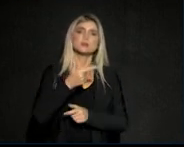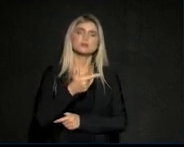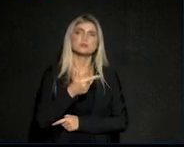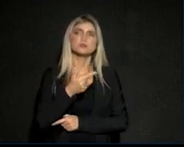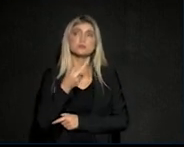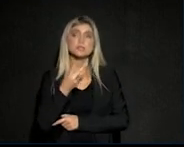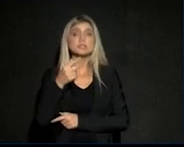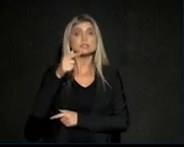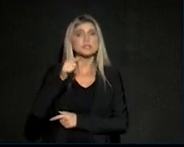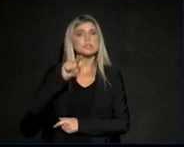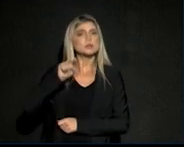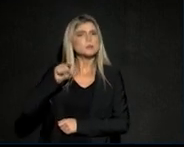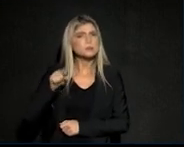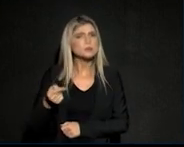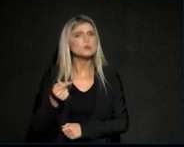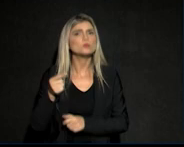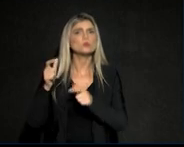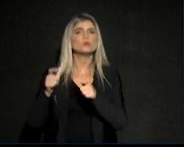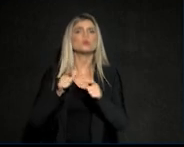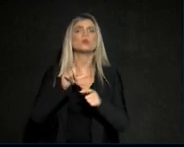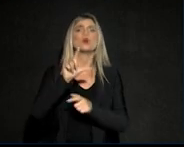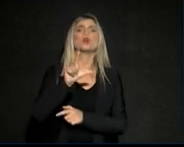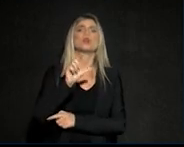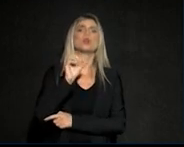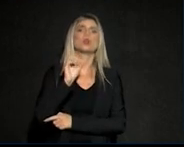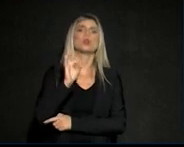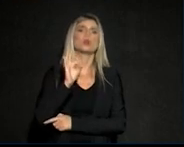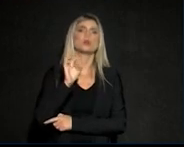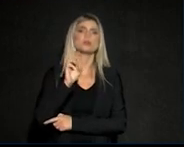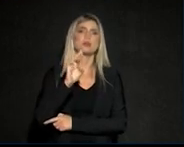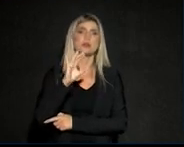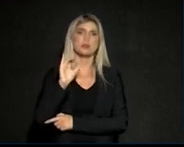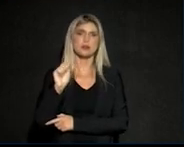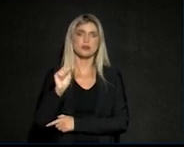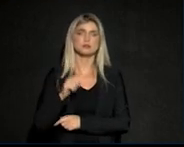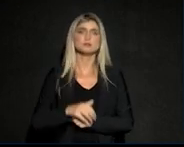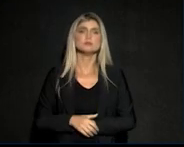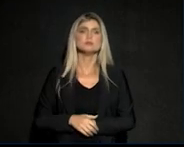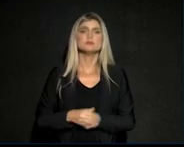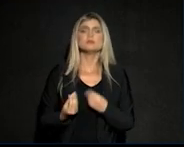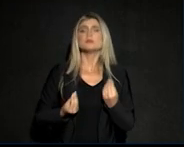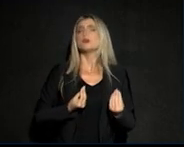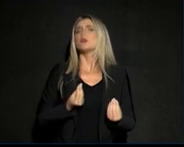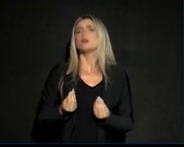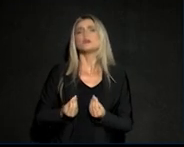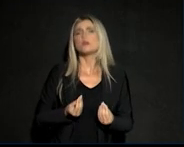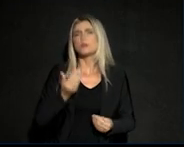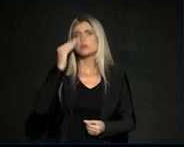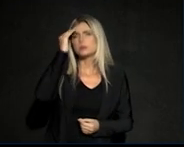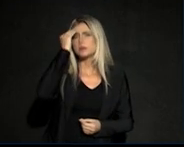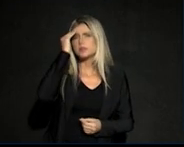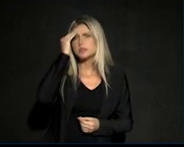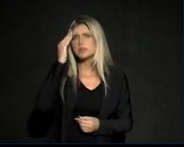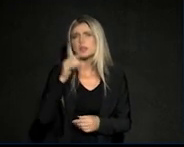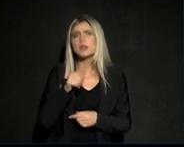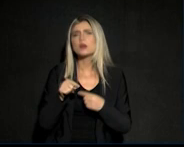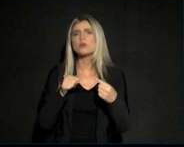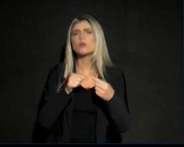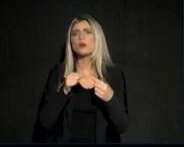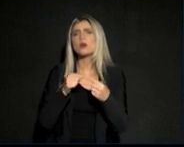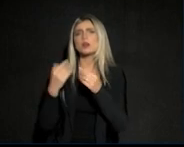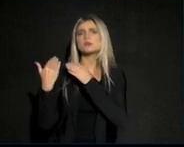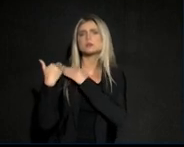mil pontos de rede se o cara da rede não sabe de onde para onde está indo e o propósito que ele pode ter o papel que ele pode ter